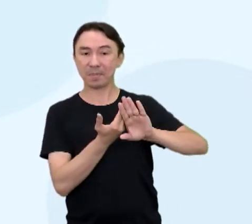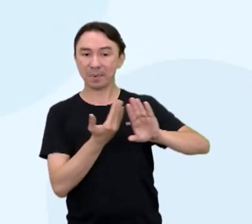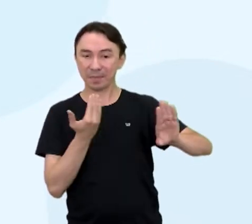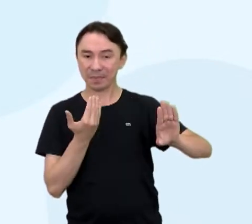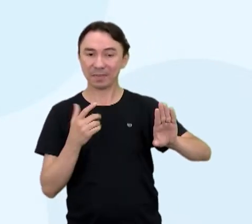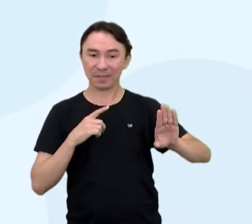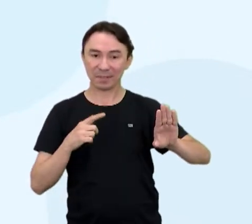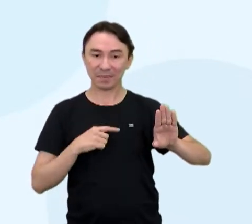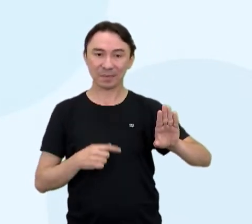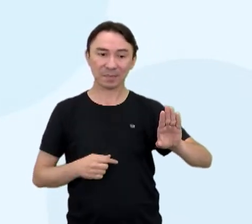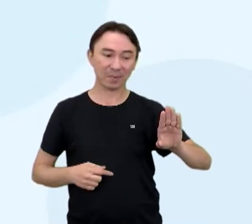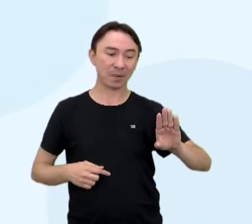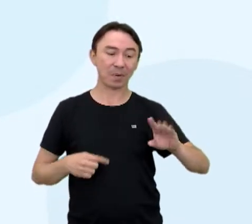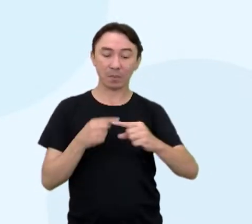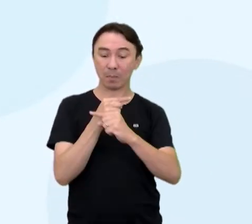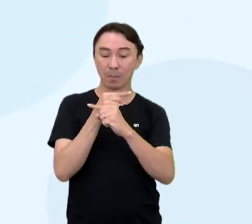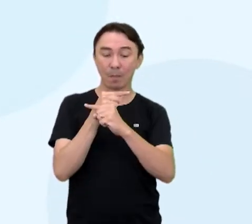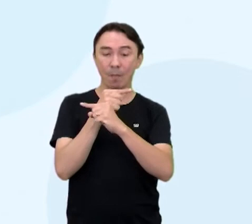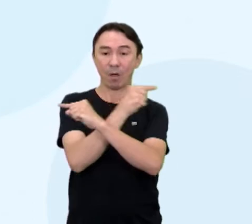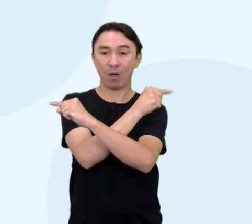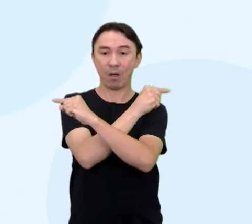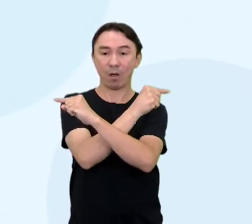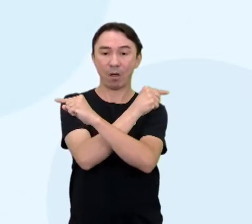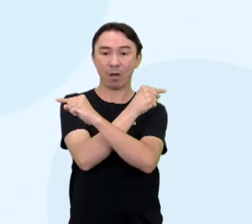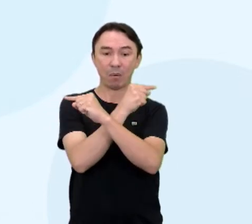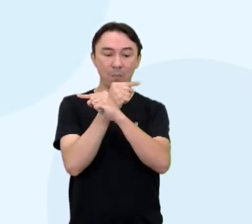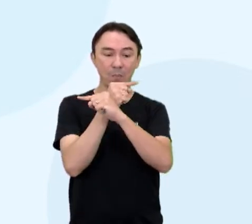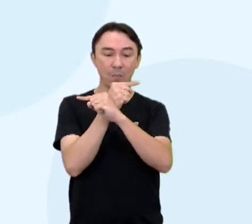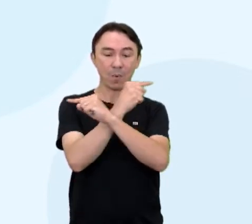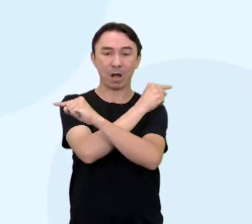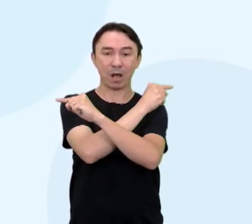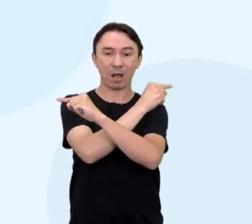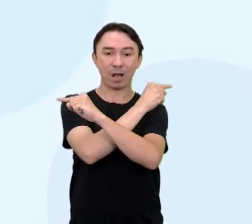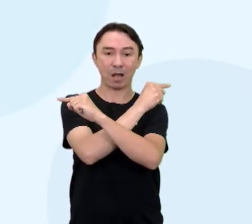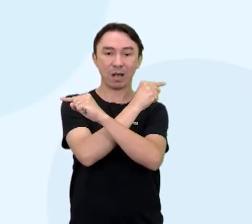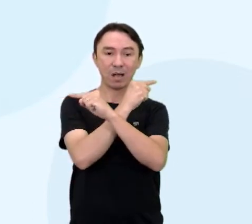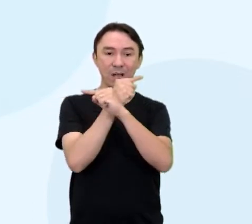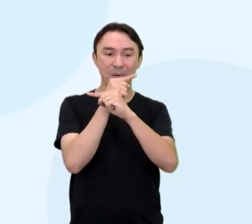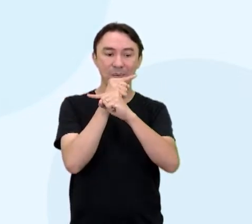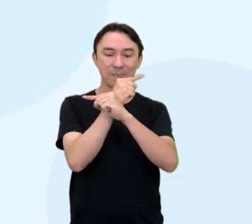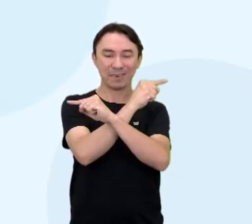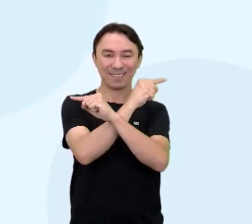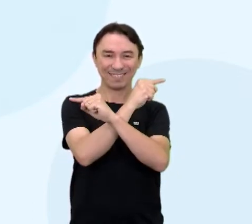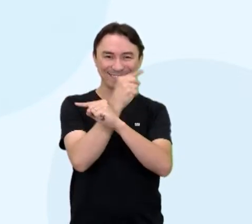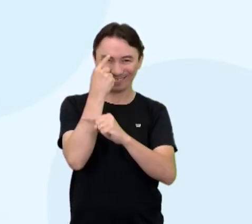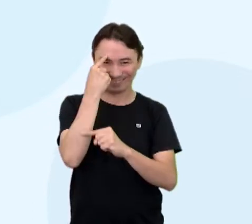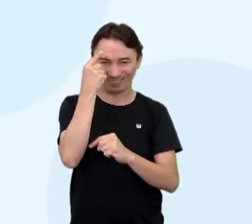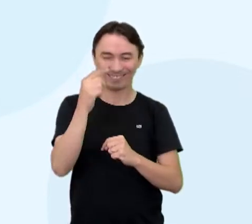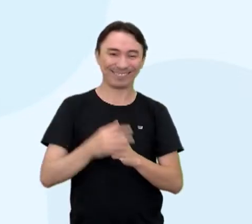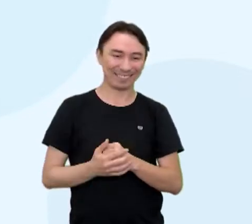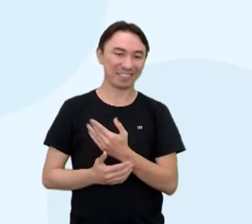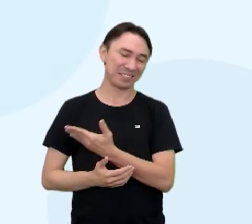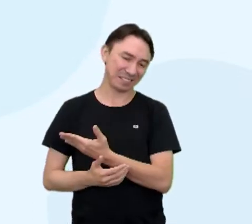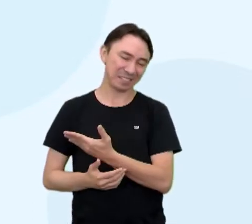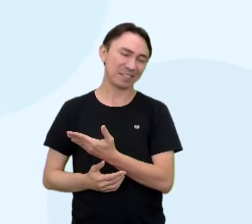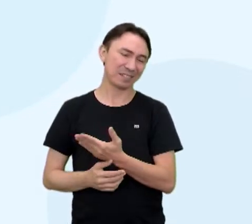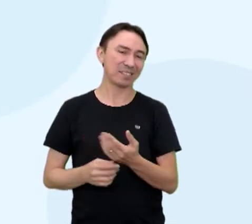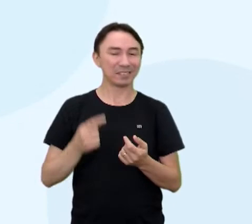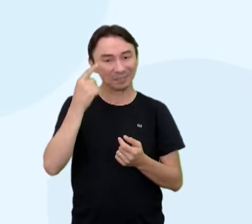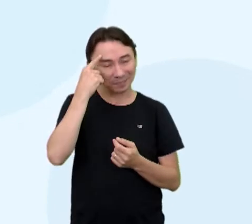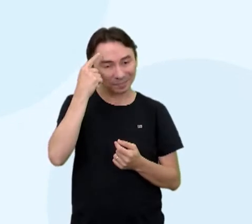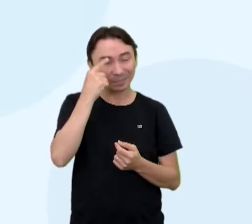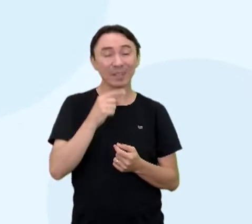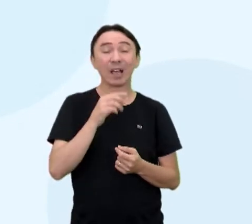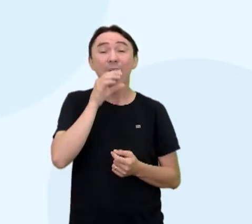as placas aí elas acabam se afastando uma da outra, tá certo? E aí, logicamente, o magma, né, com esse